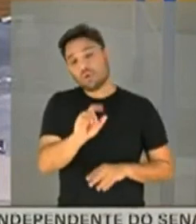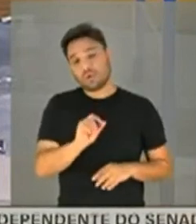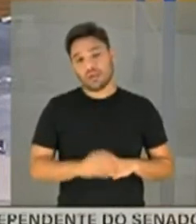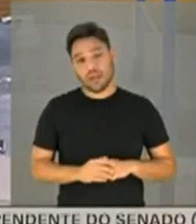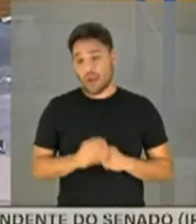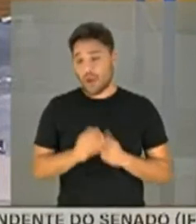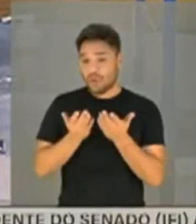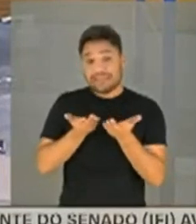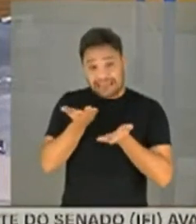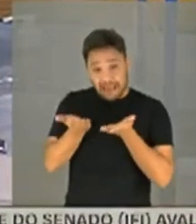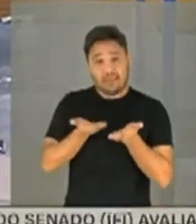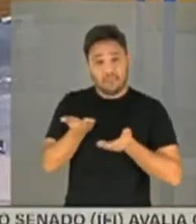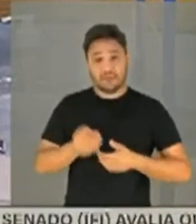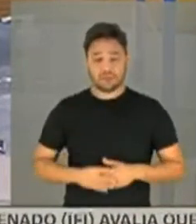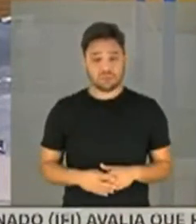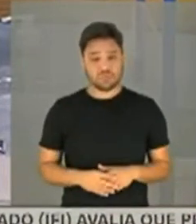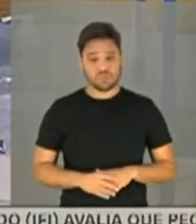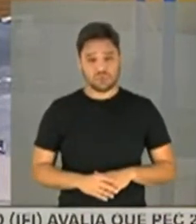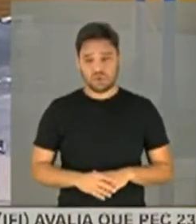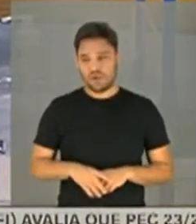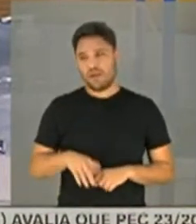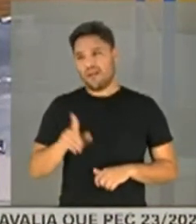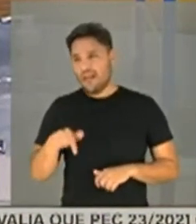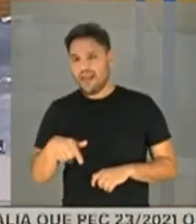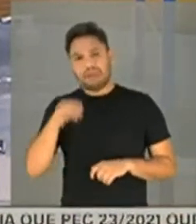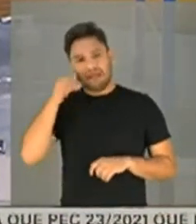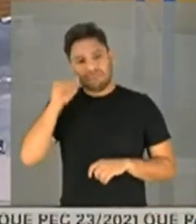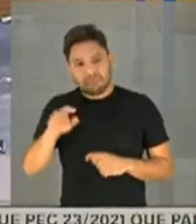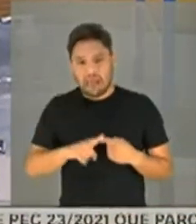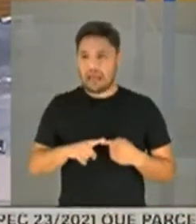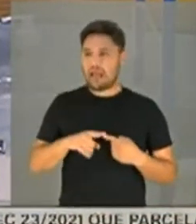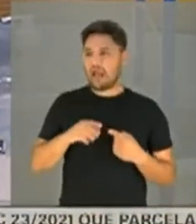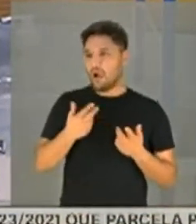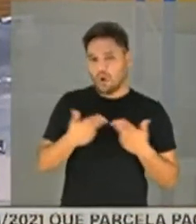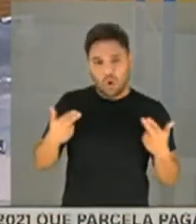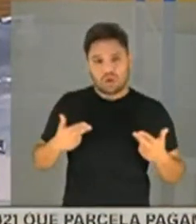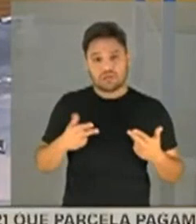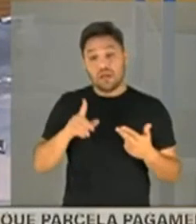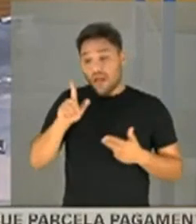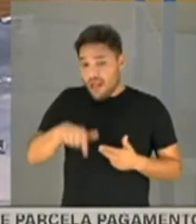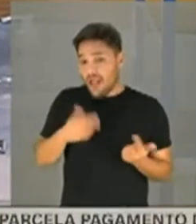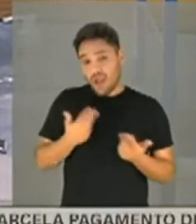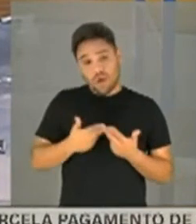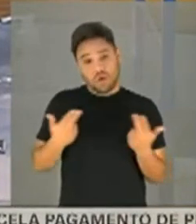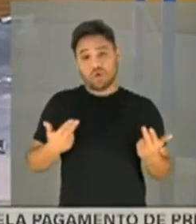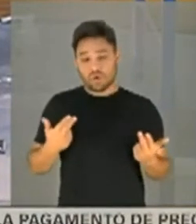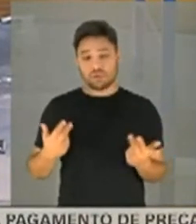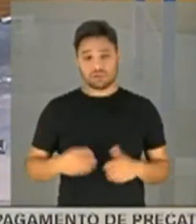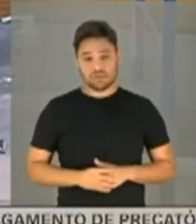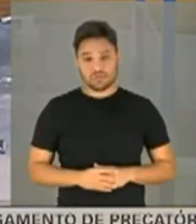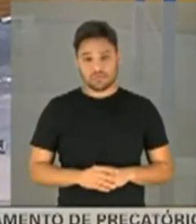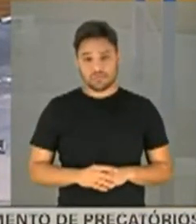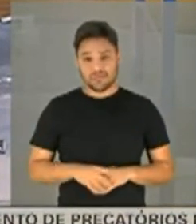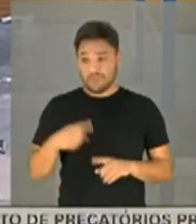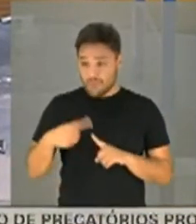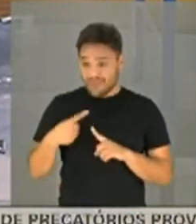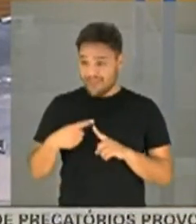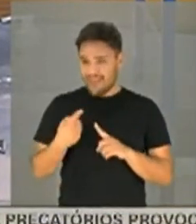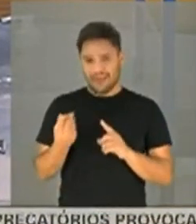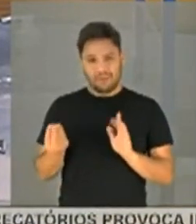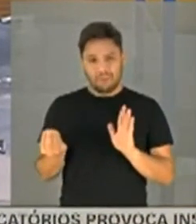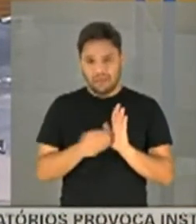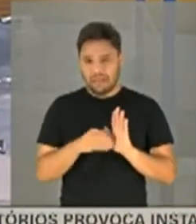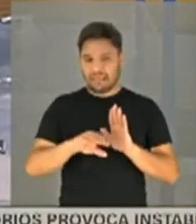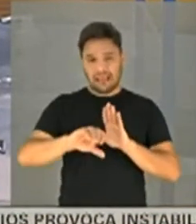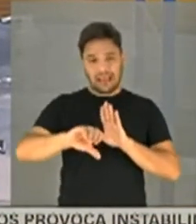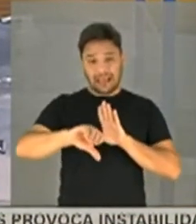o tratamento, seja ele preventivo, precoce, o que se queira chamar. Por que criminalizar